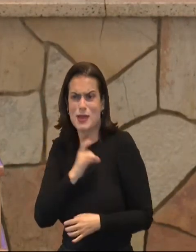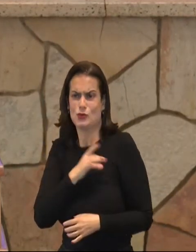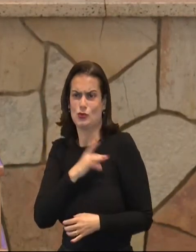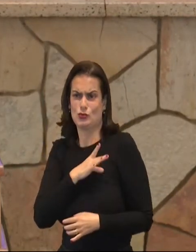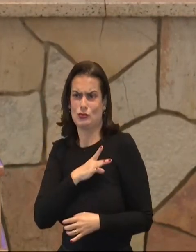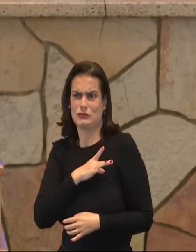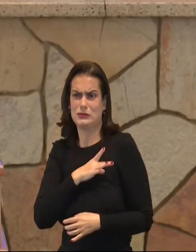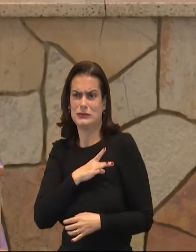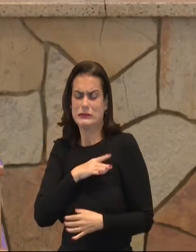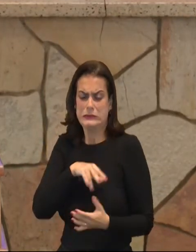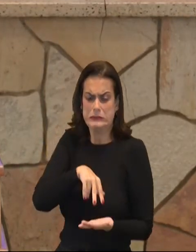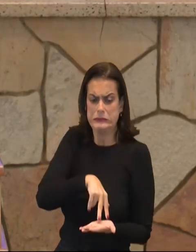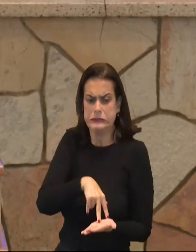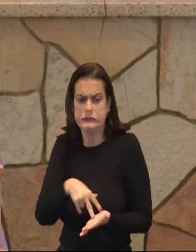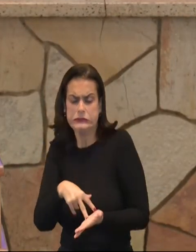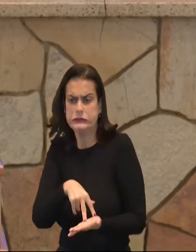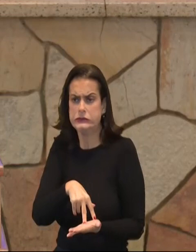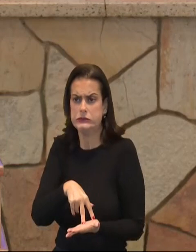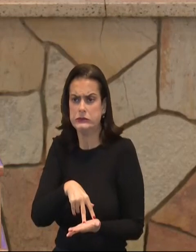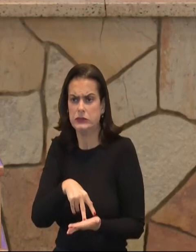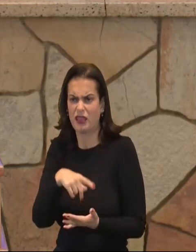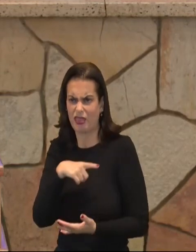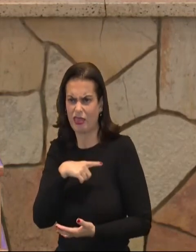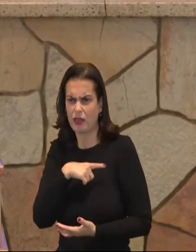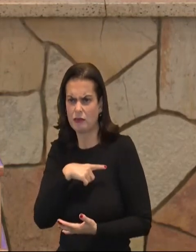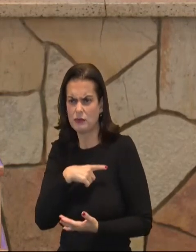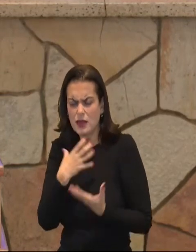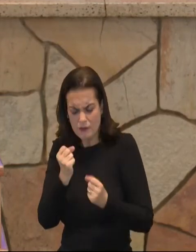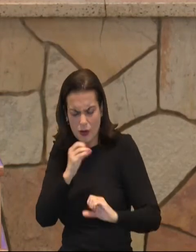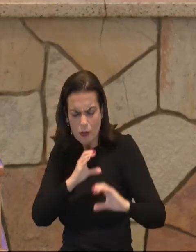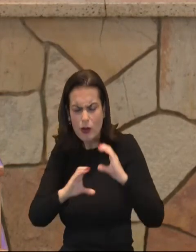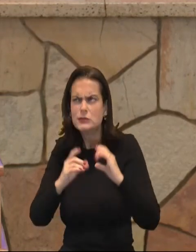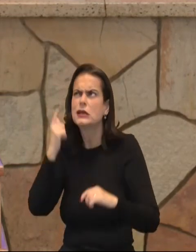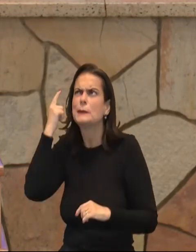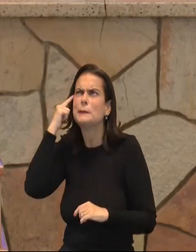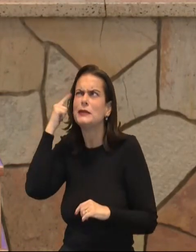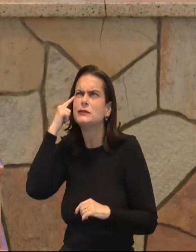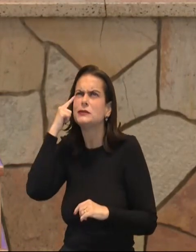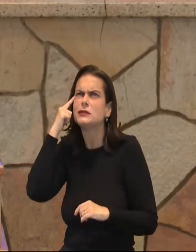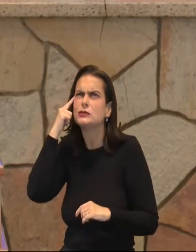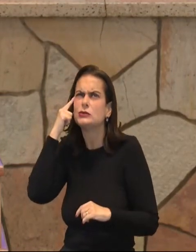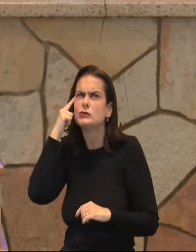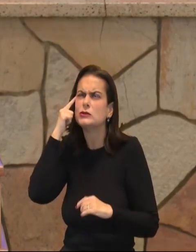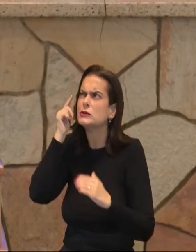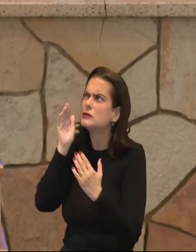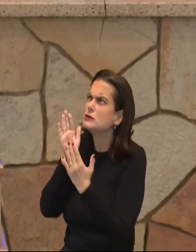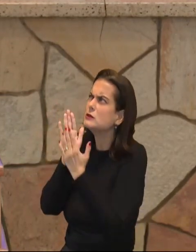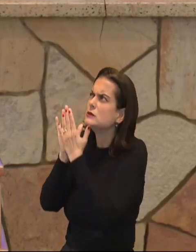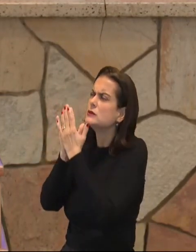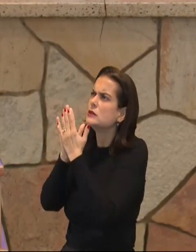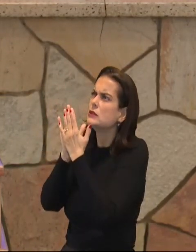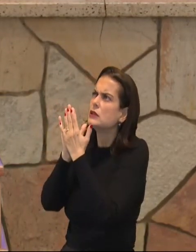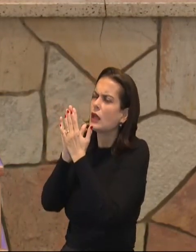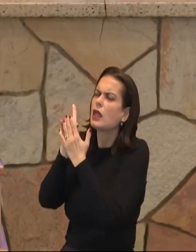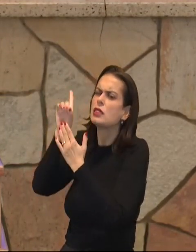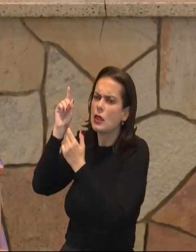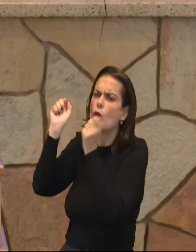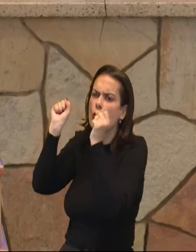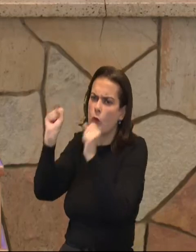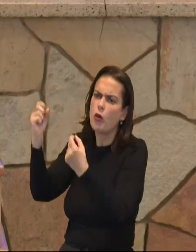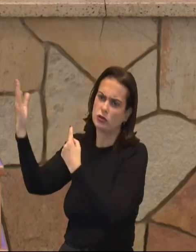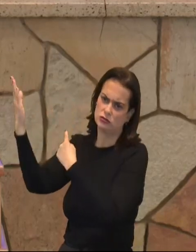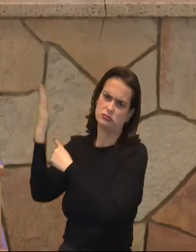e insegurança. Cante pensando diante desta perspectiva.